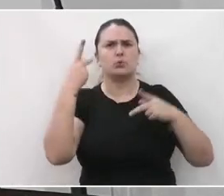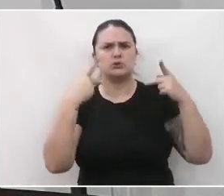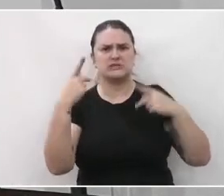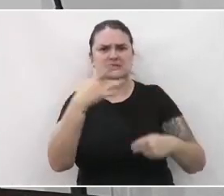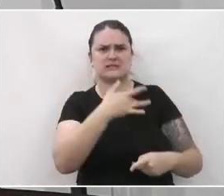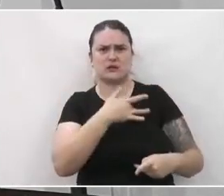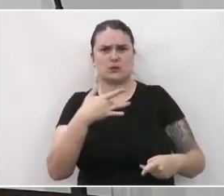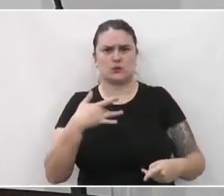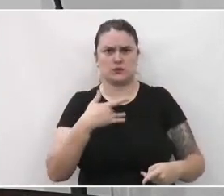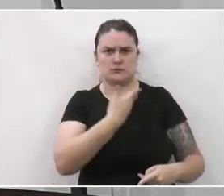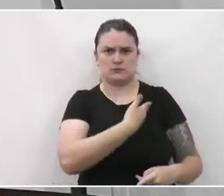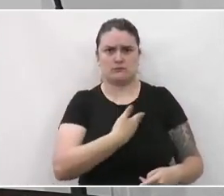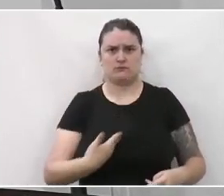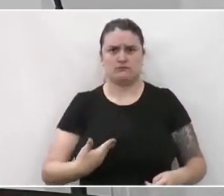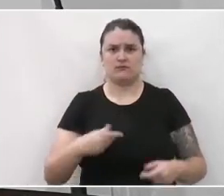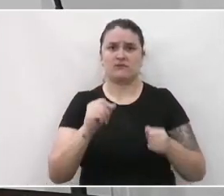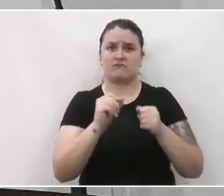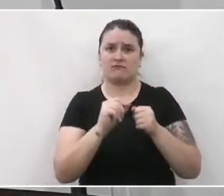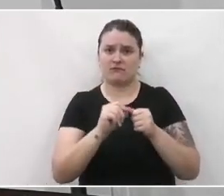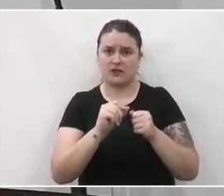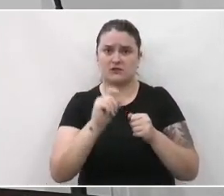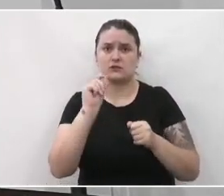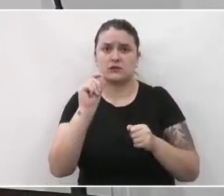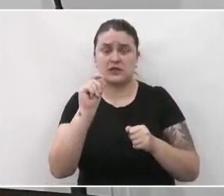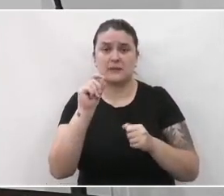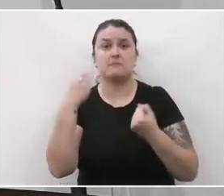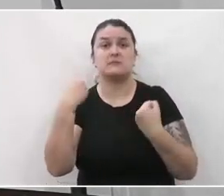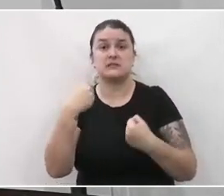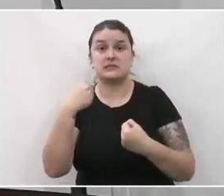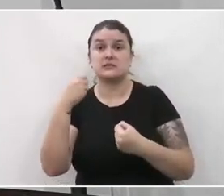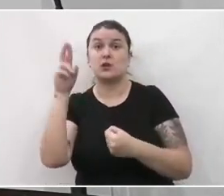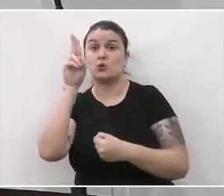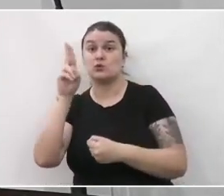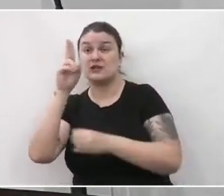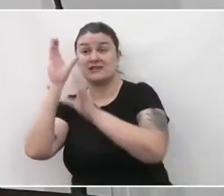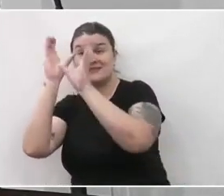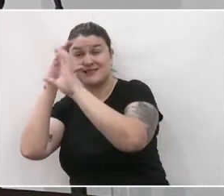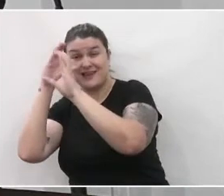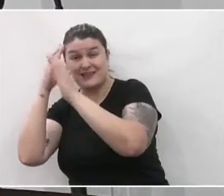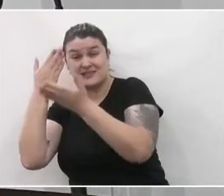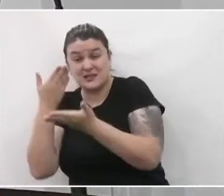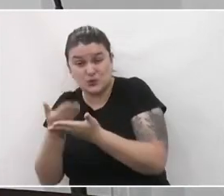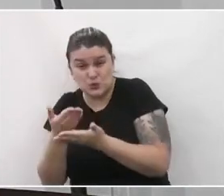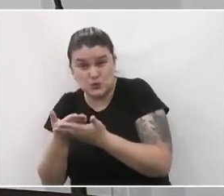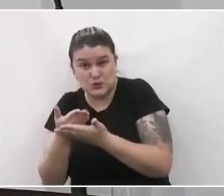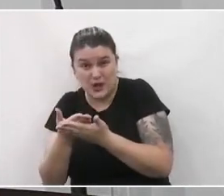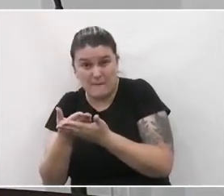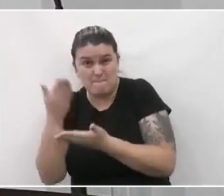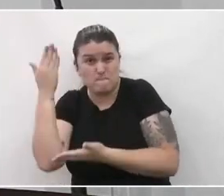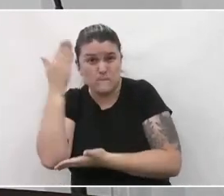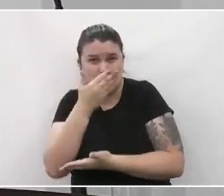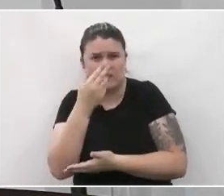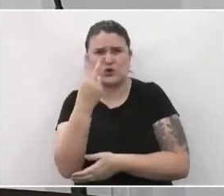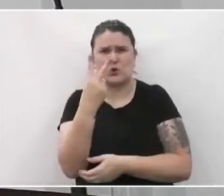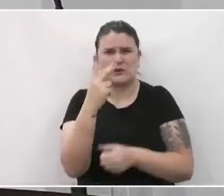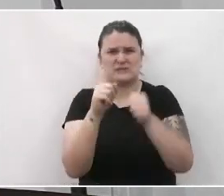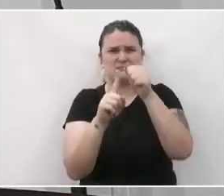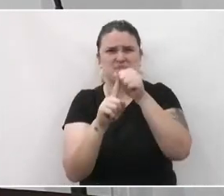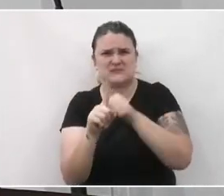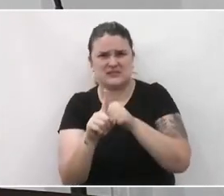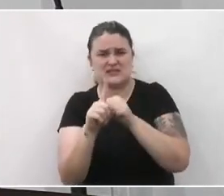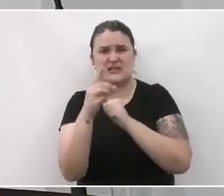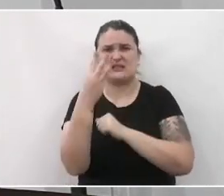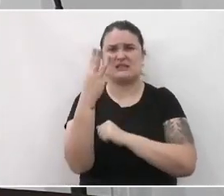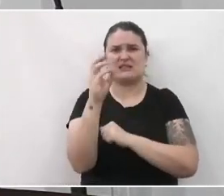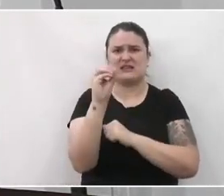saúde pública nós fazemos com ciência e com estudo. Me desculpa, mas em 2 meses ou em 30